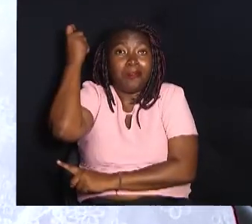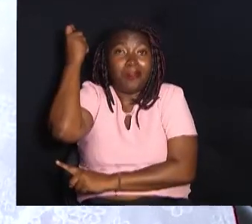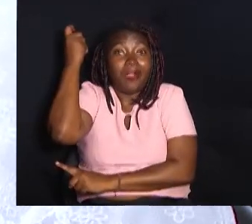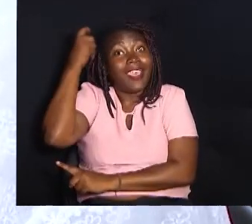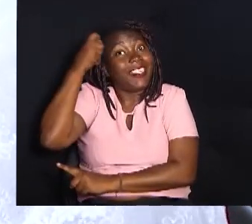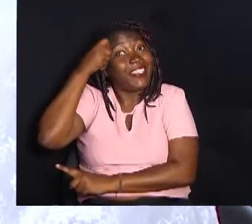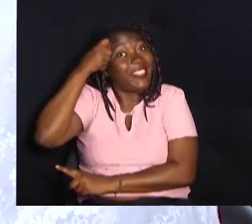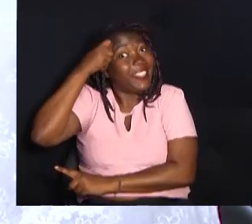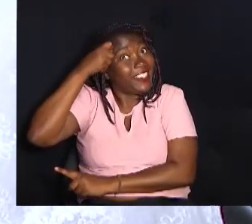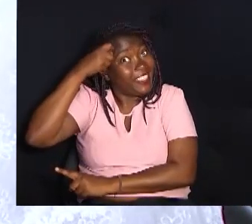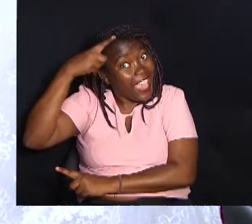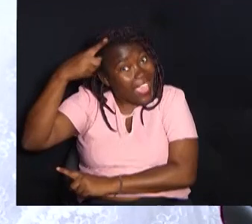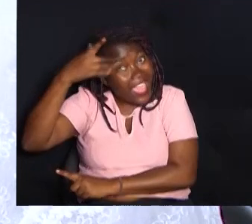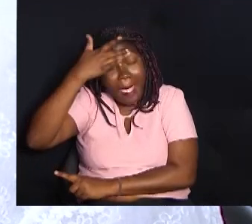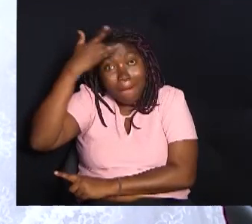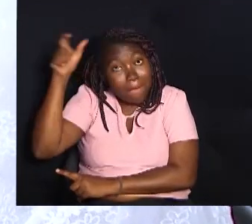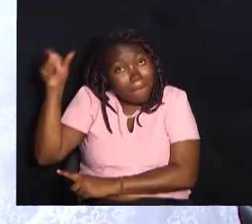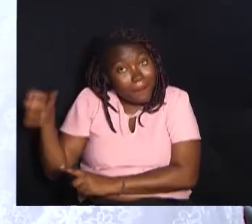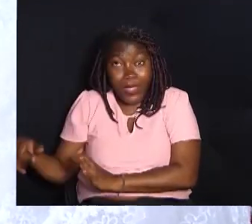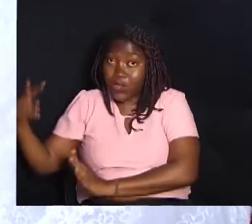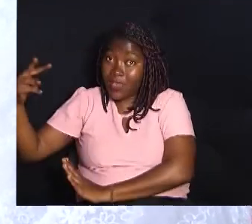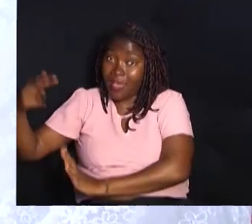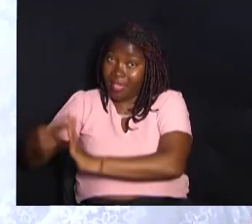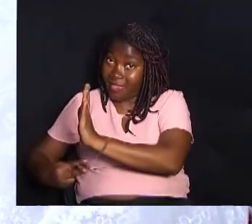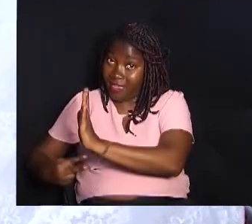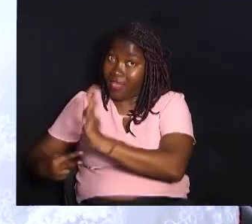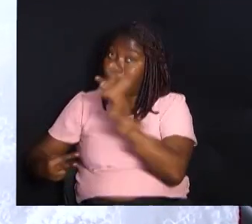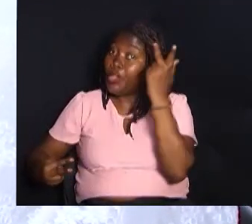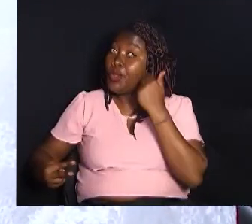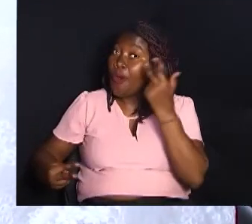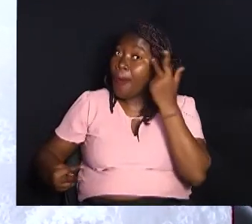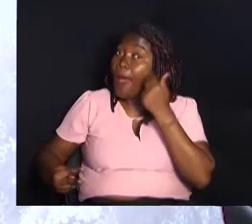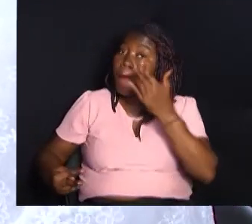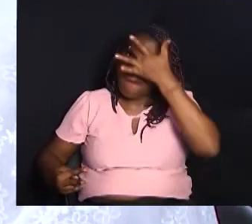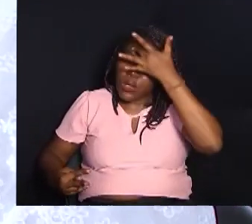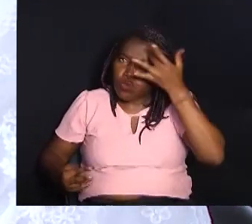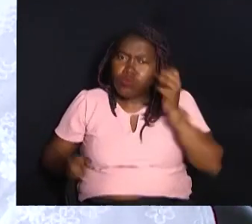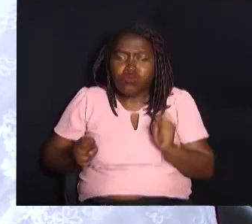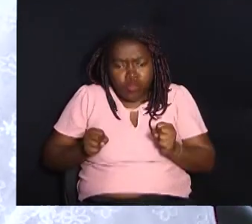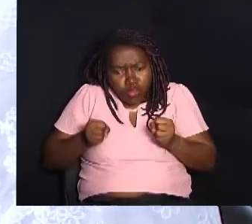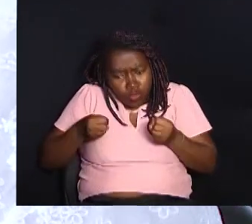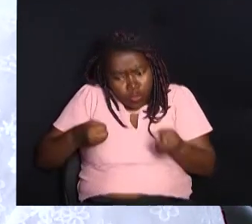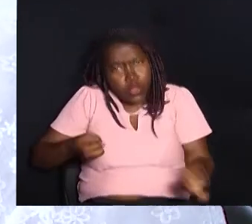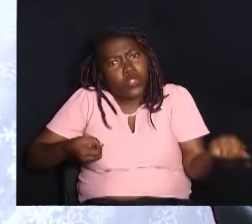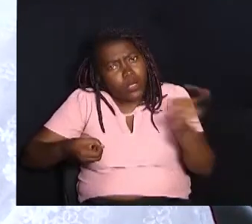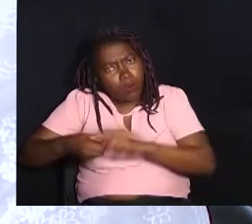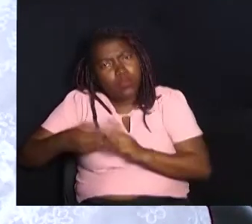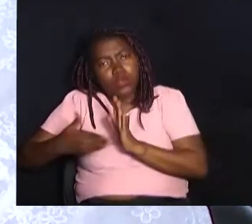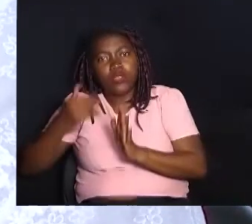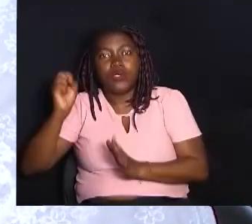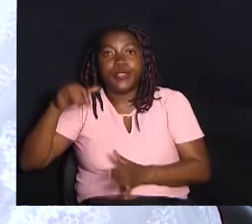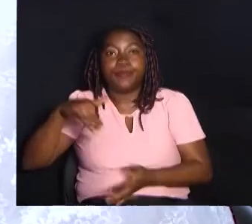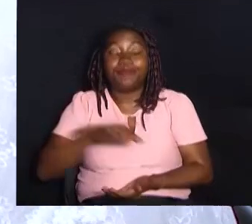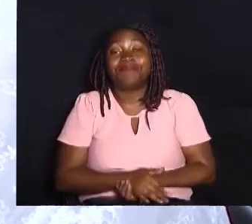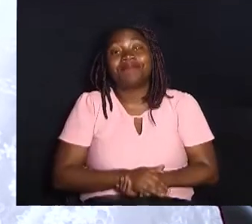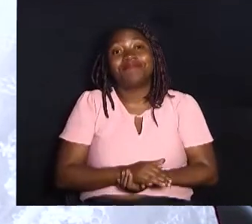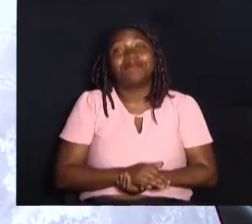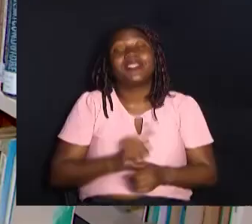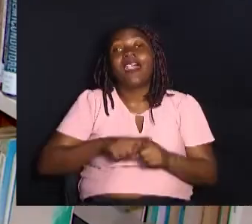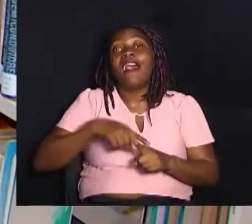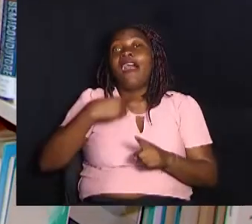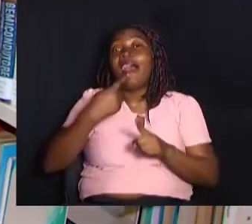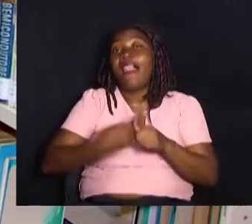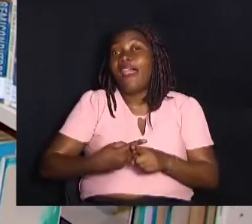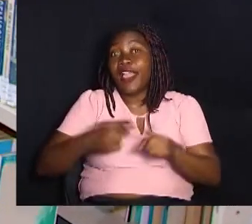simplesmente suspende. A nossa ideia é que a pessoa leia. Normalmente as pessoas fazem um esforço para a devolução dos livros,